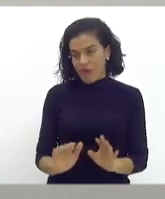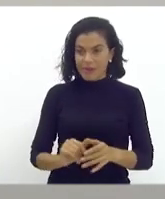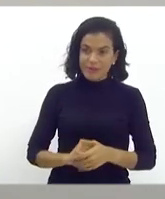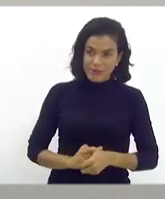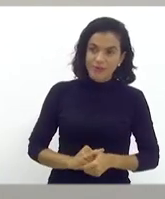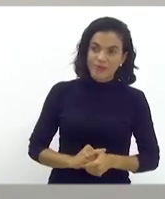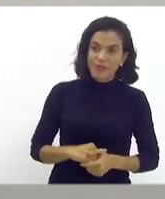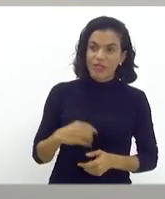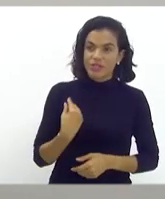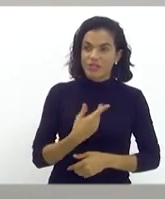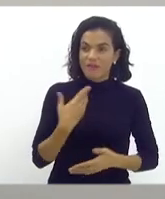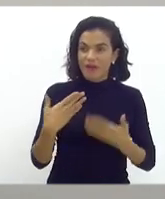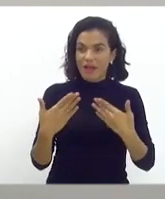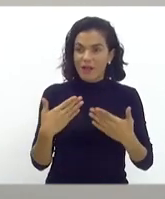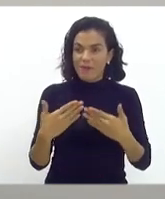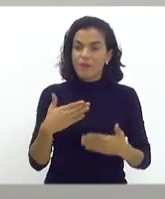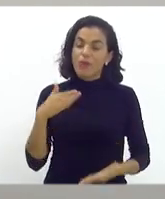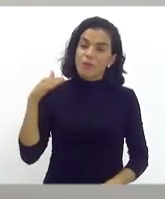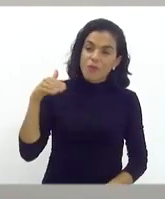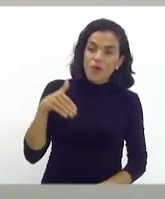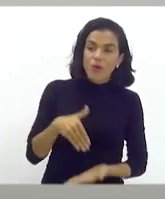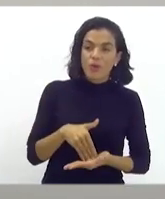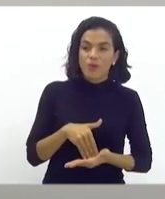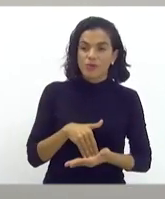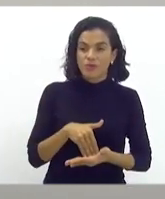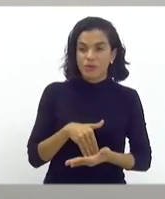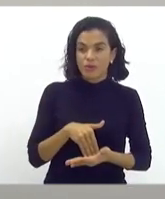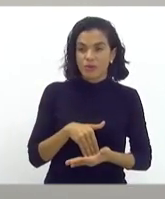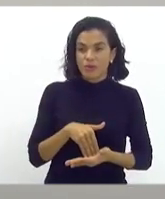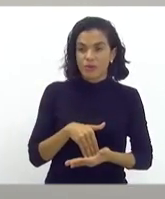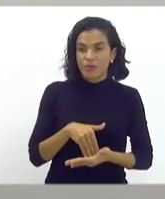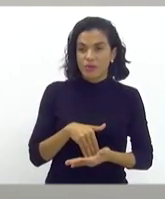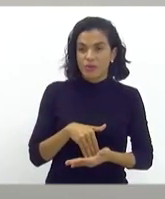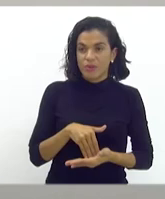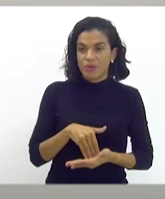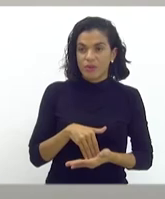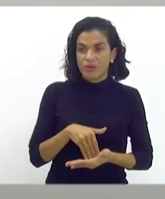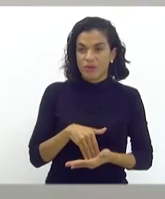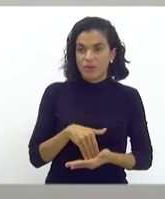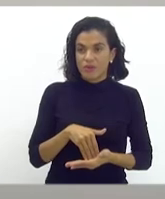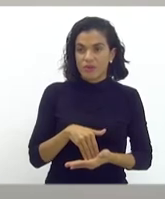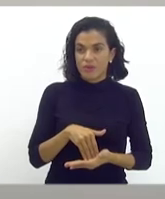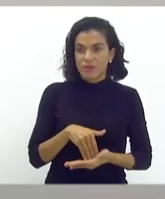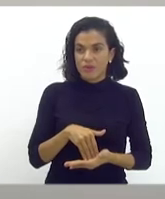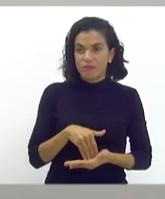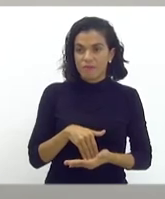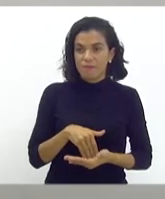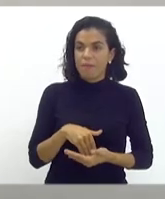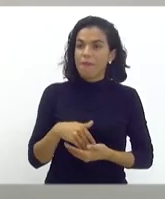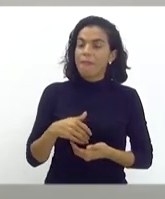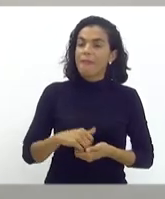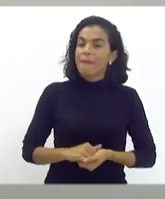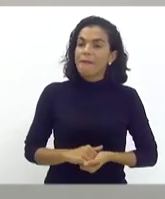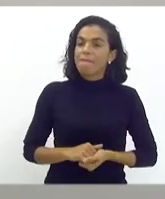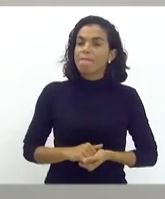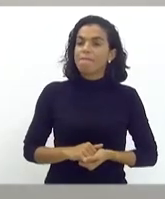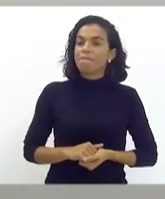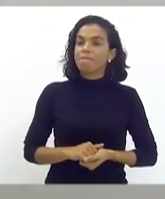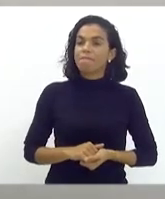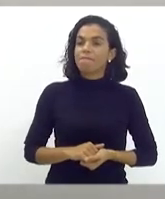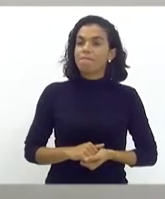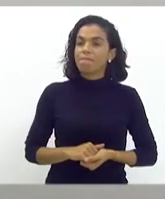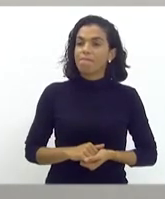que a gente está tratando e por último é falando para a excelência que me citou é